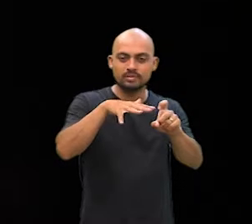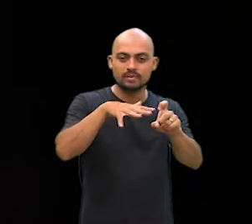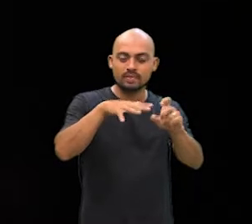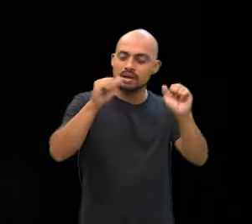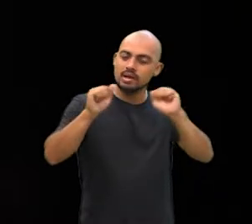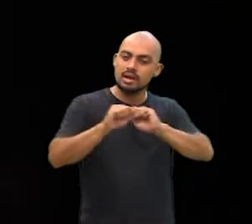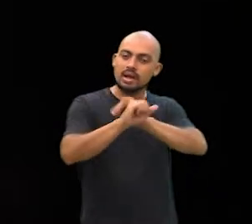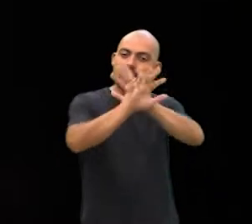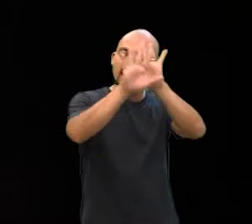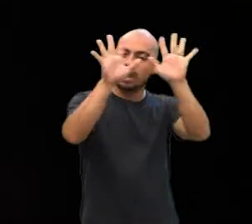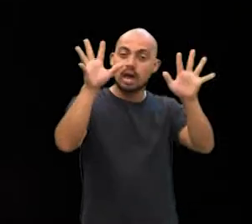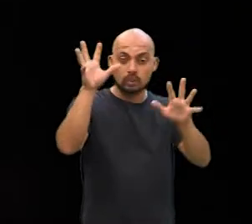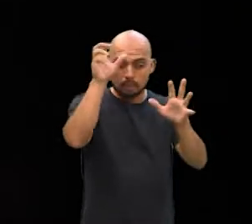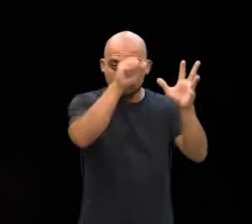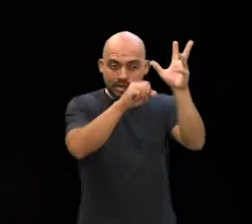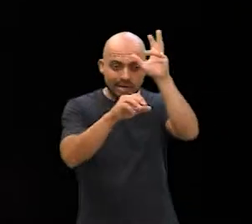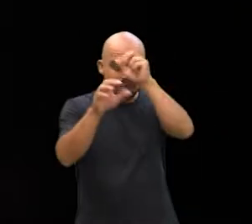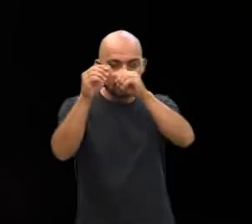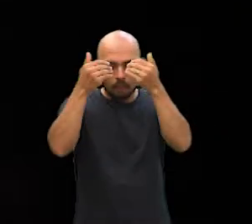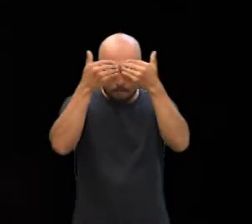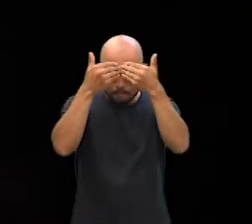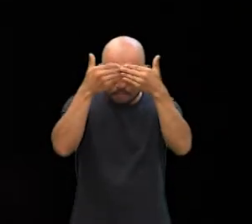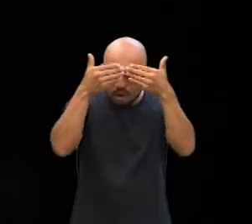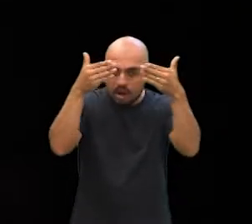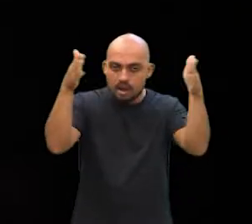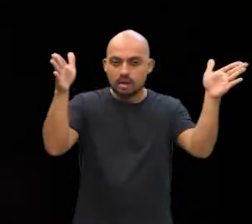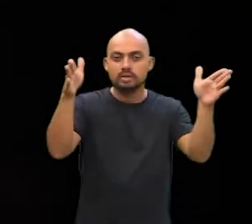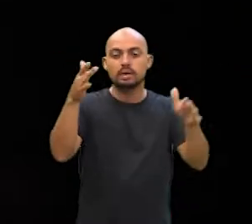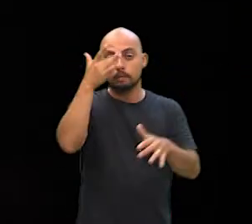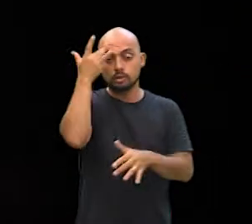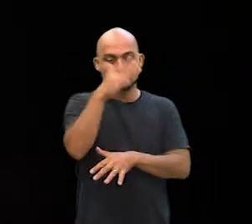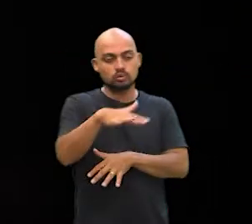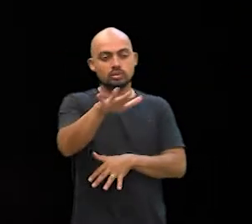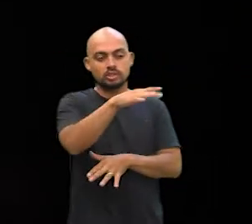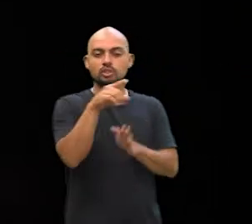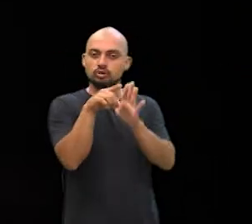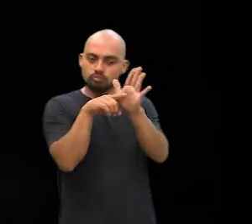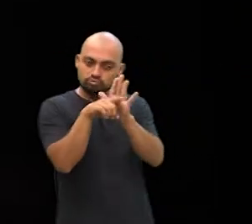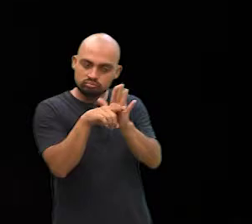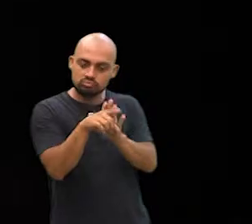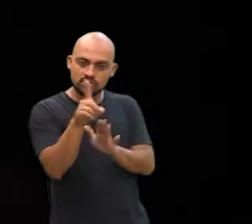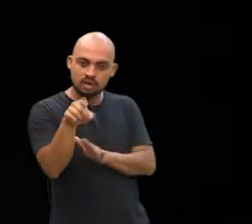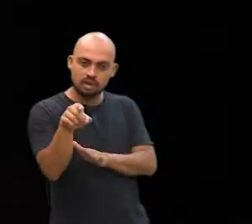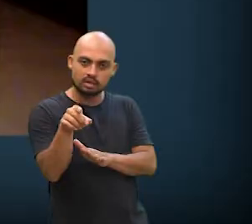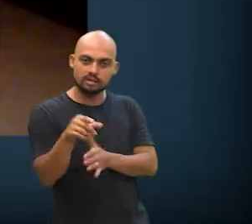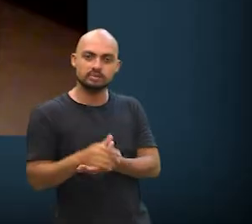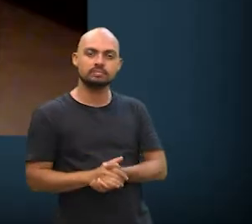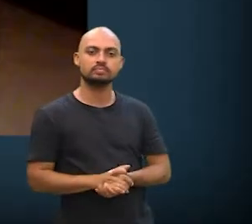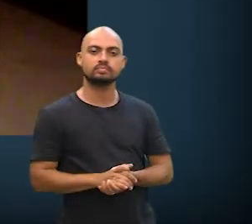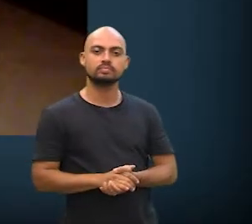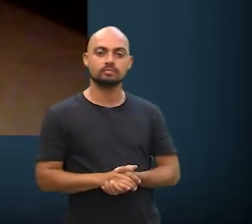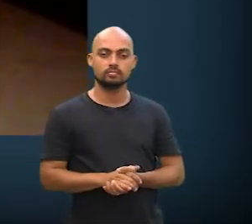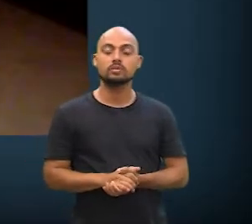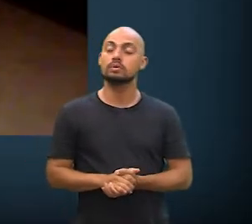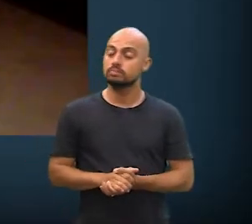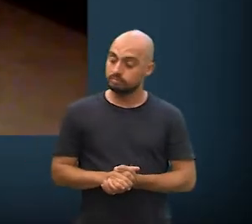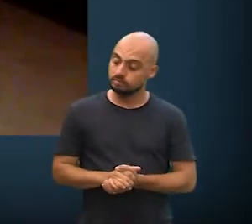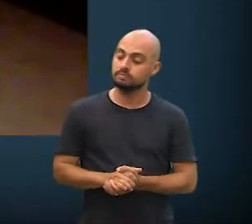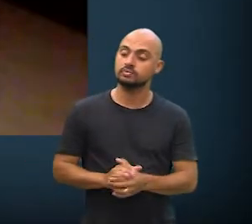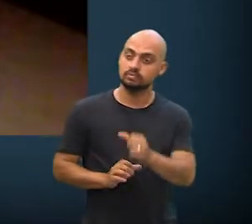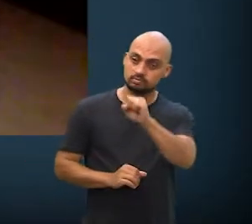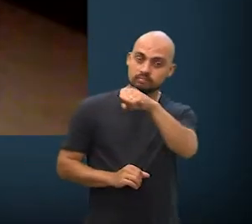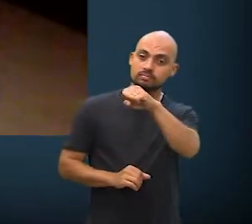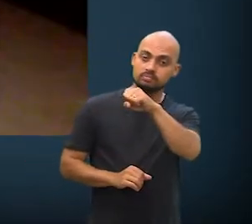e aí esse público é o público que vocês têm esse mapeamento. É por aí? Isso, exatamente por